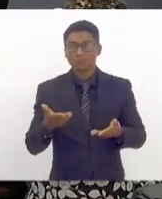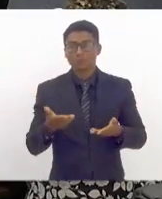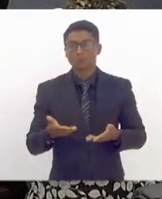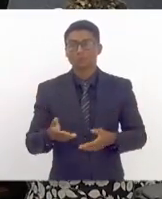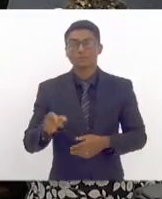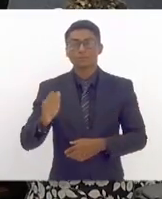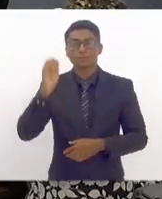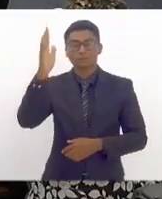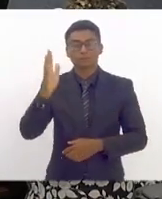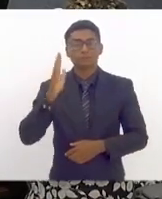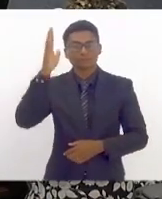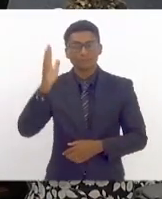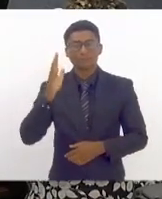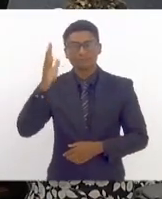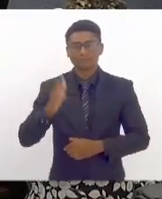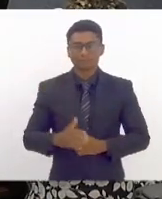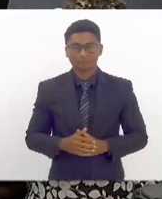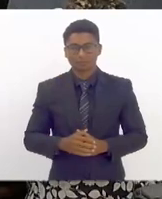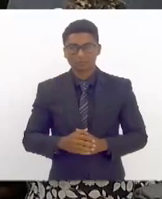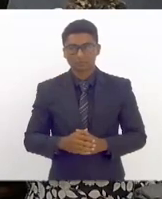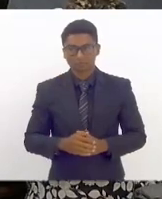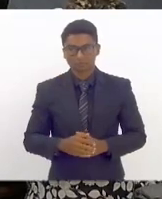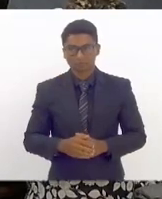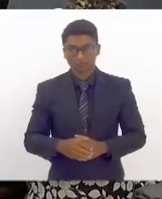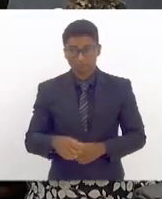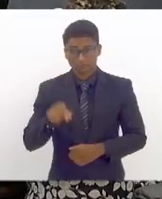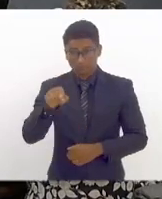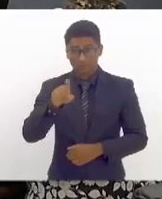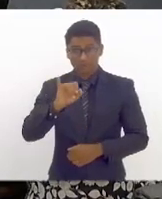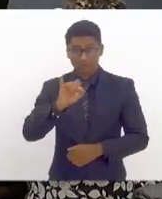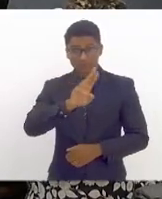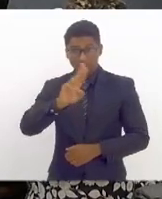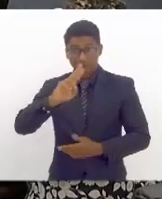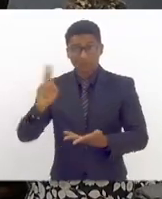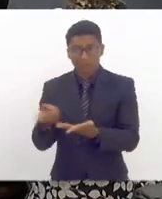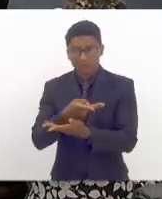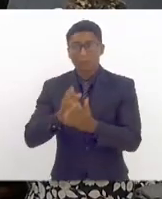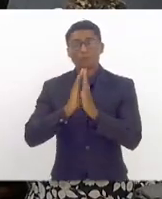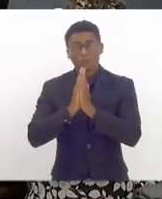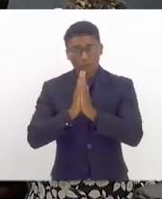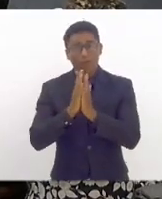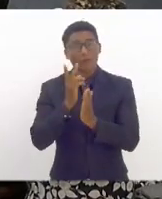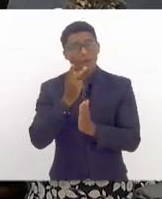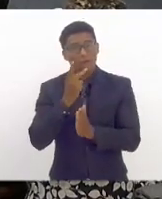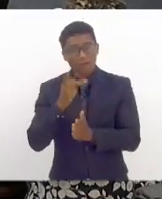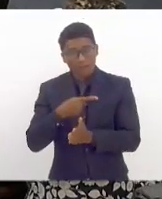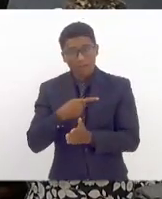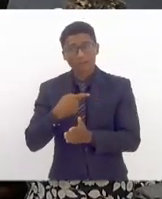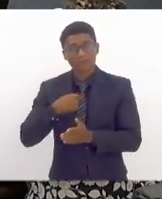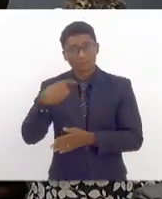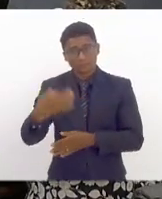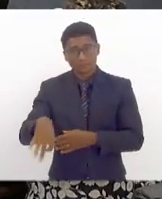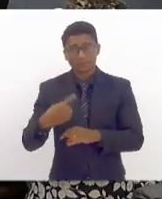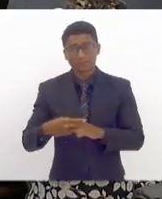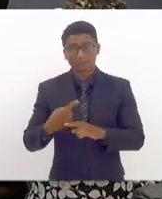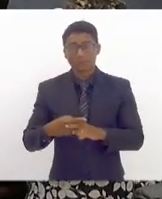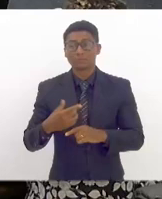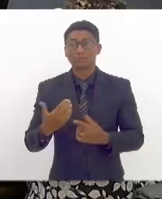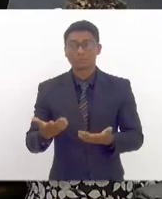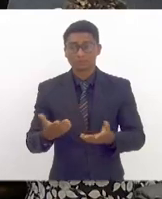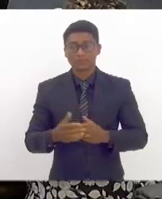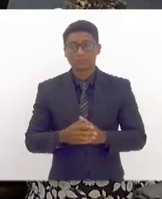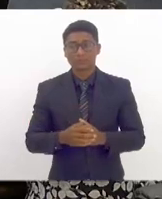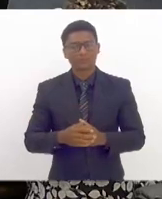Fala minha guerreira se eu tiver falando no seu nome errado você me corrija por favor que meus irmãos e irmãs sempre me corrijam